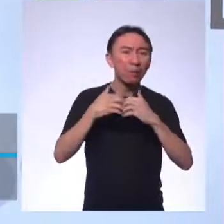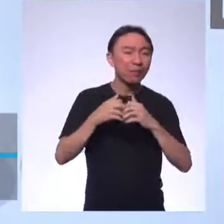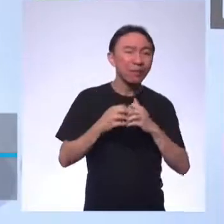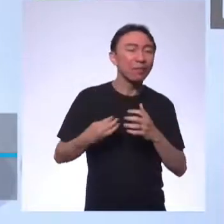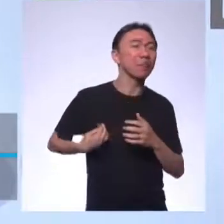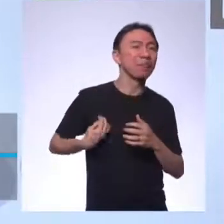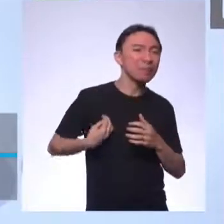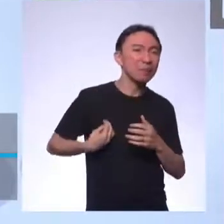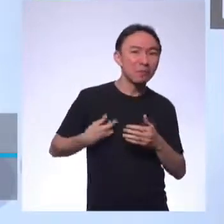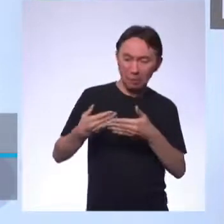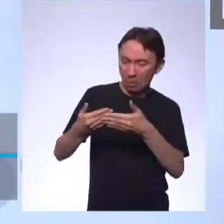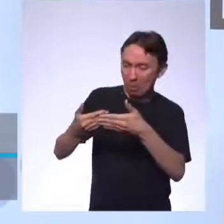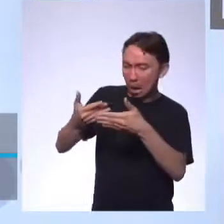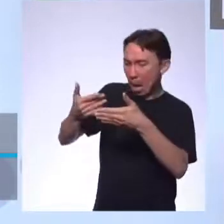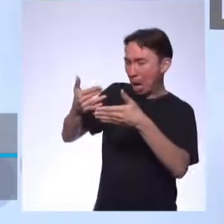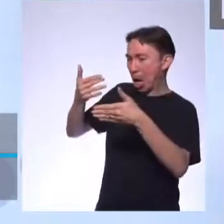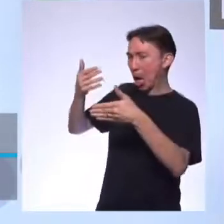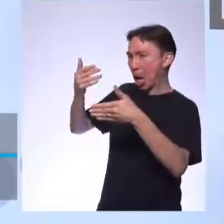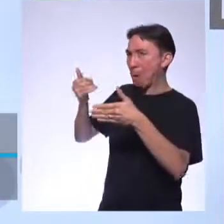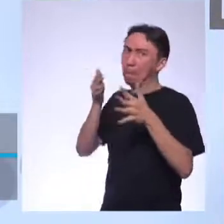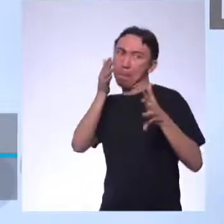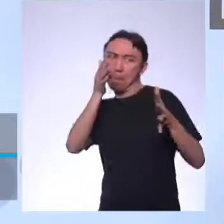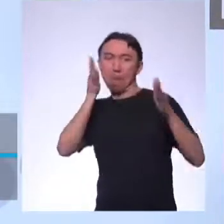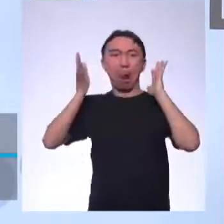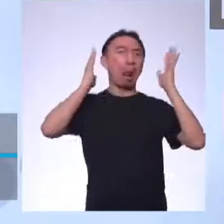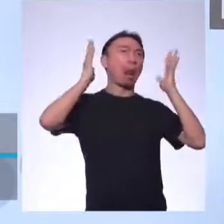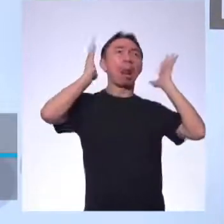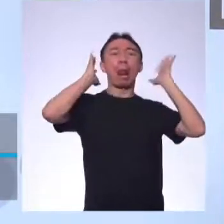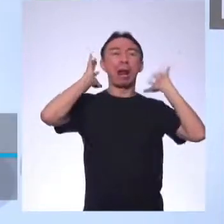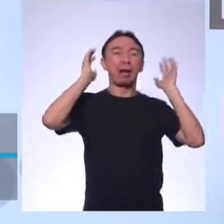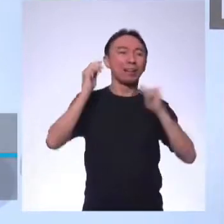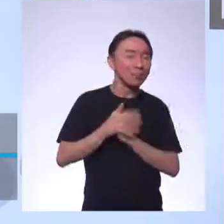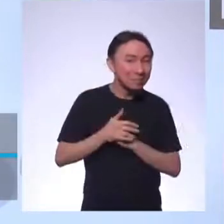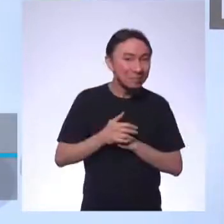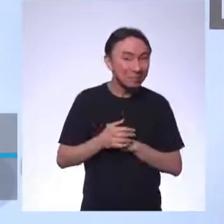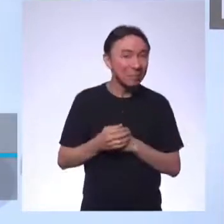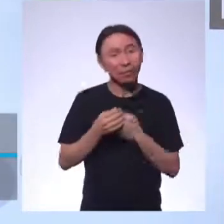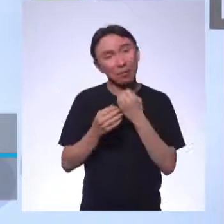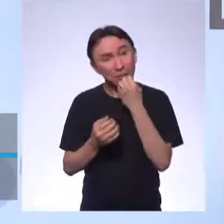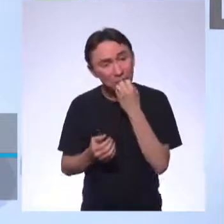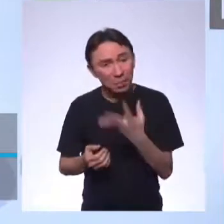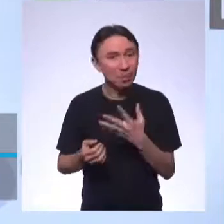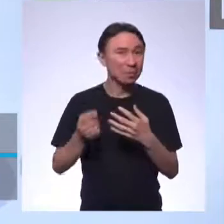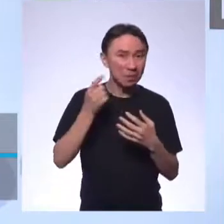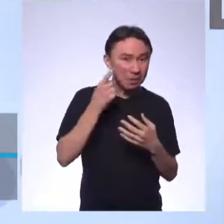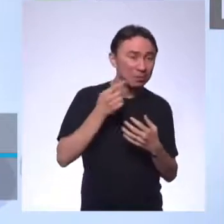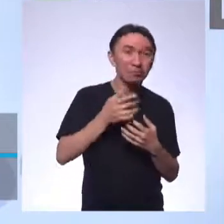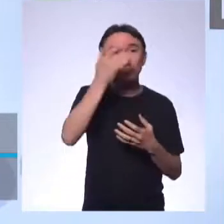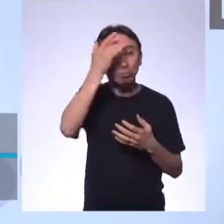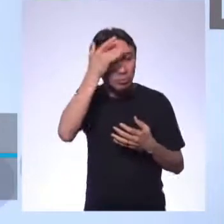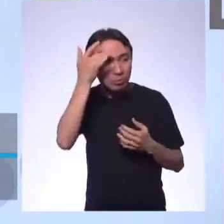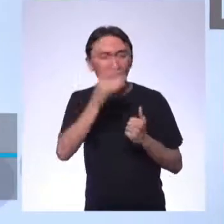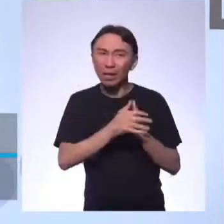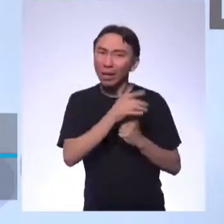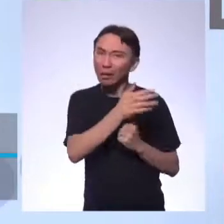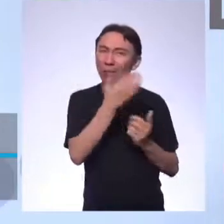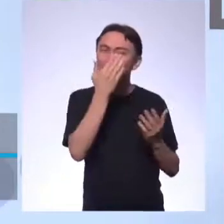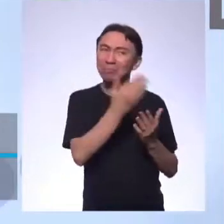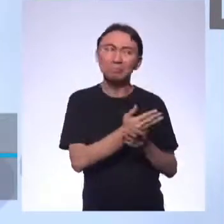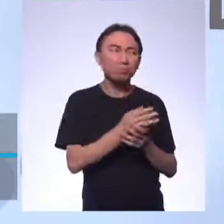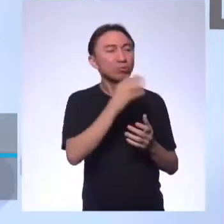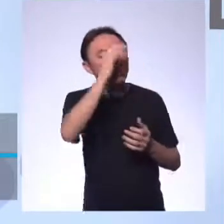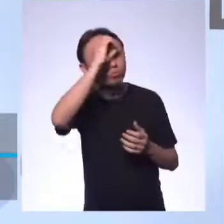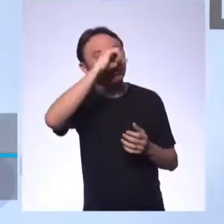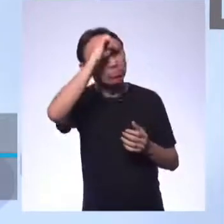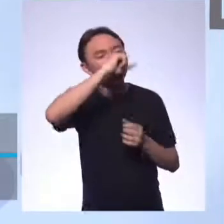vida dele, claro. E é bom aprender com quem viveu e é inteligente, né? E a gente começa a ver